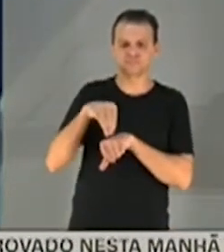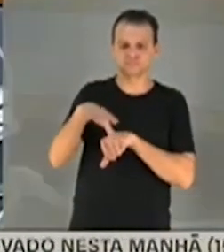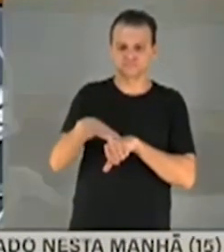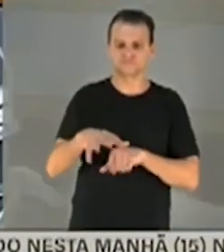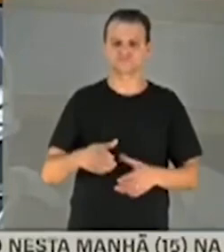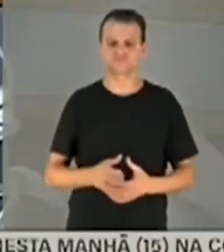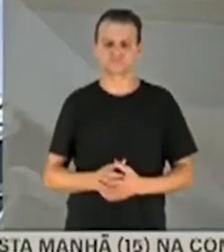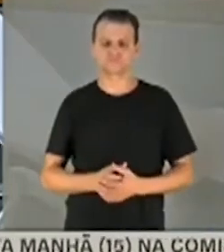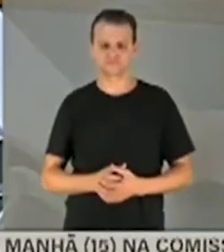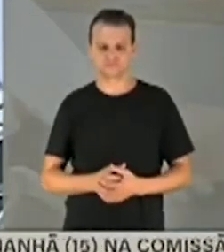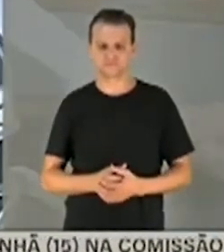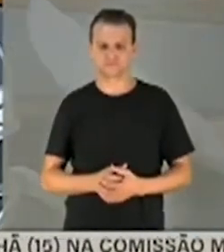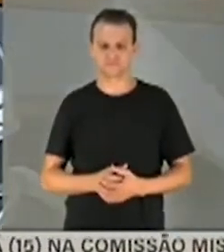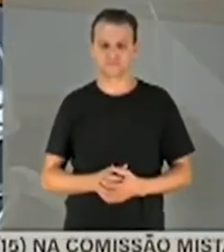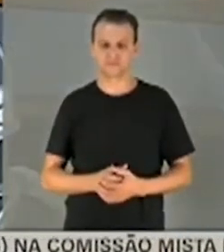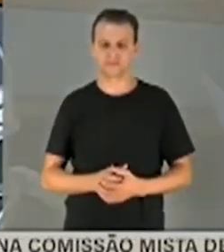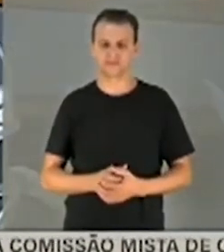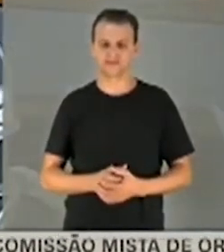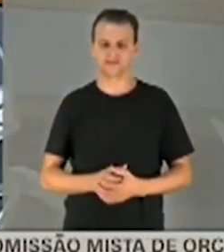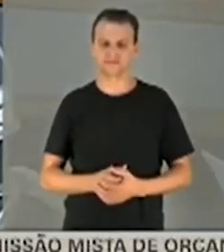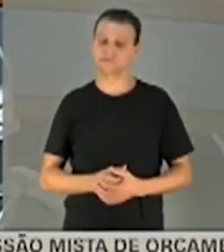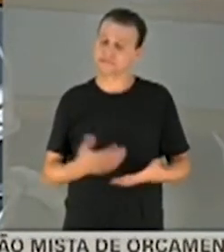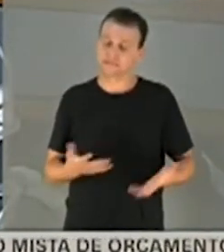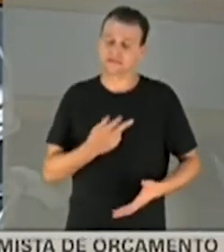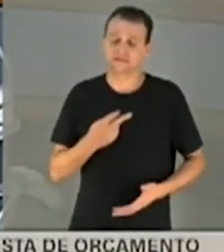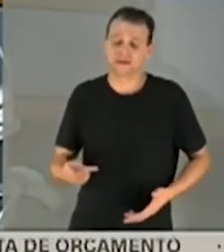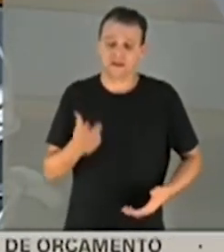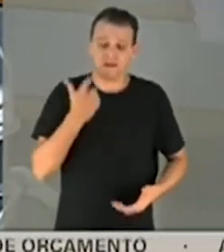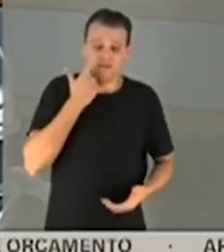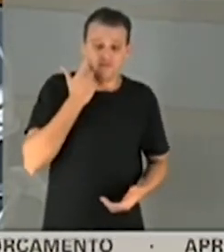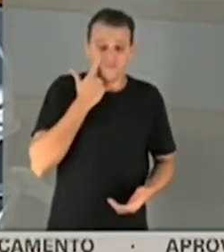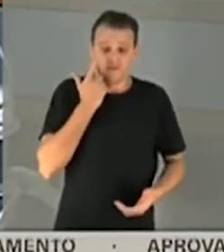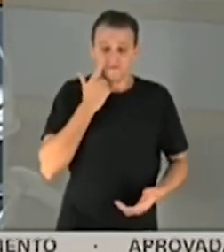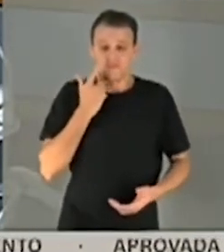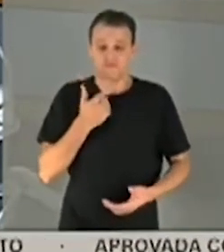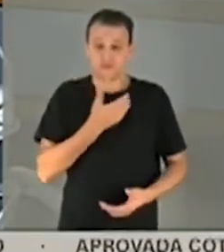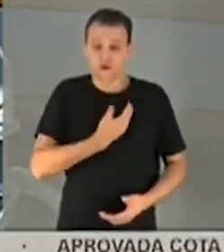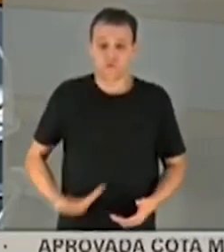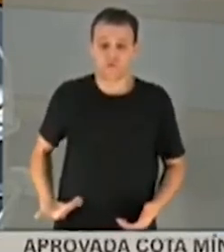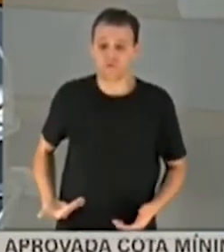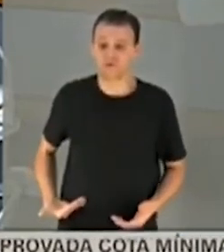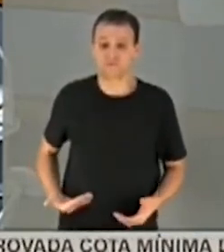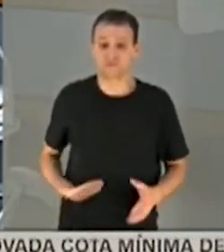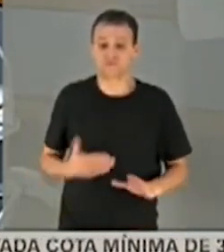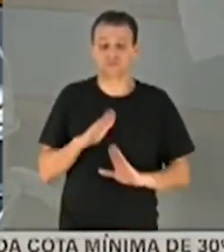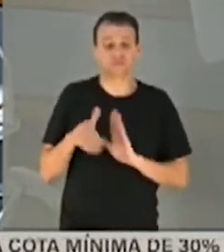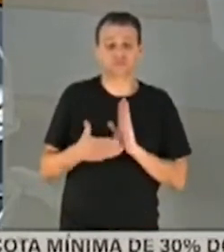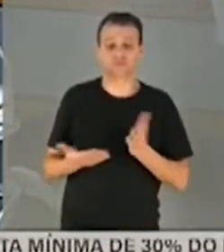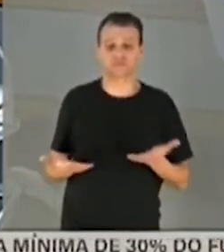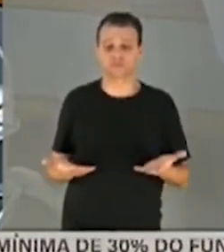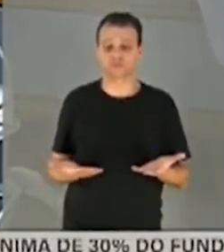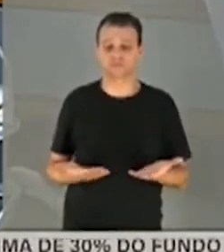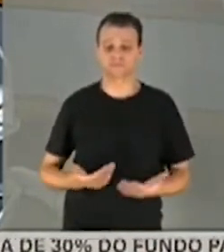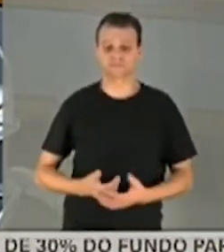é um dos intermediadores da negociação. Senhora presidente, veja como o governo expurgou todos.